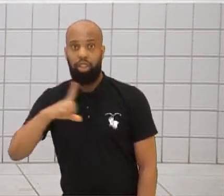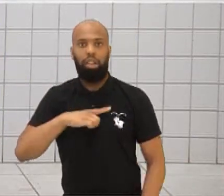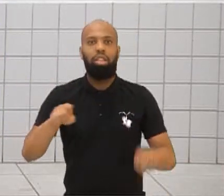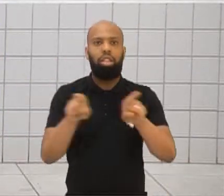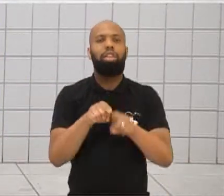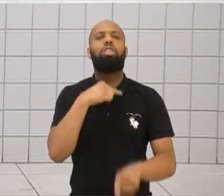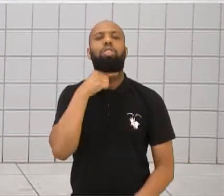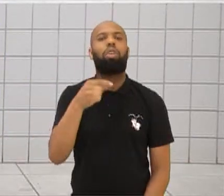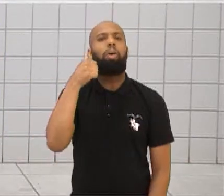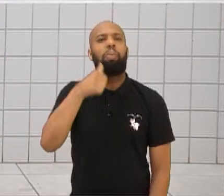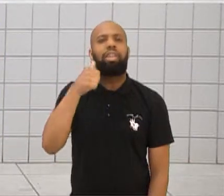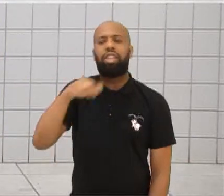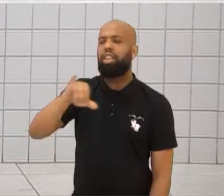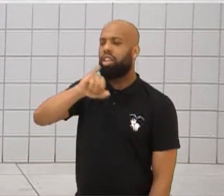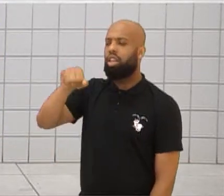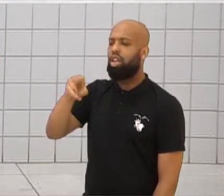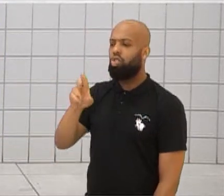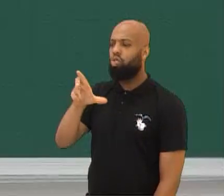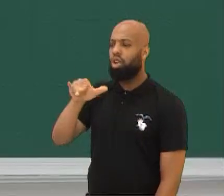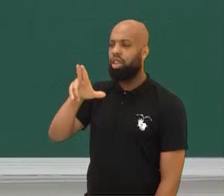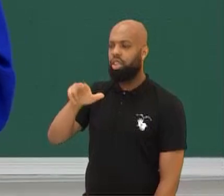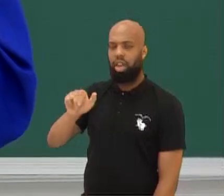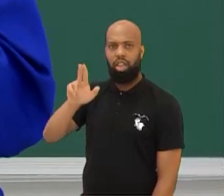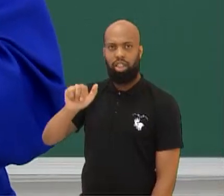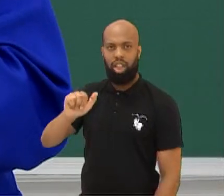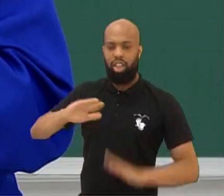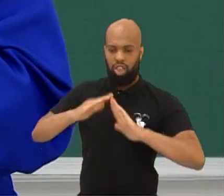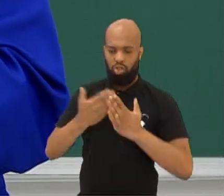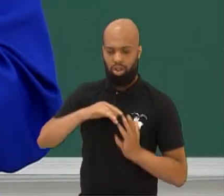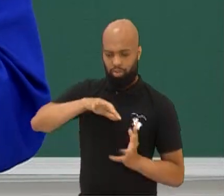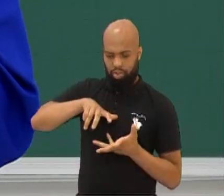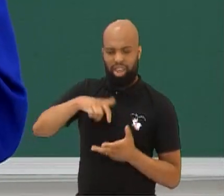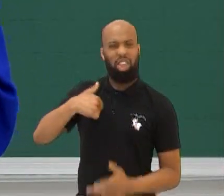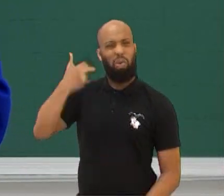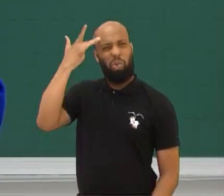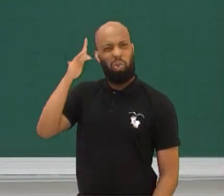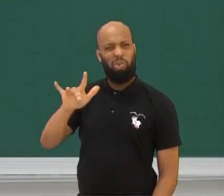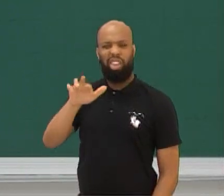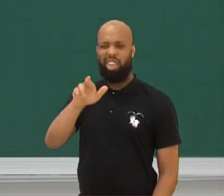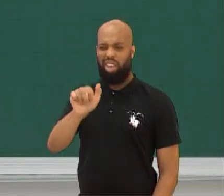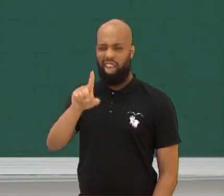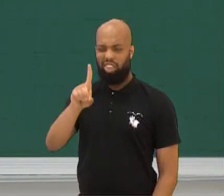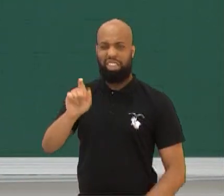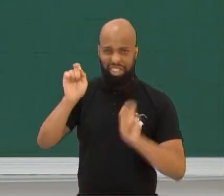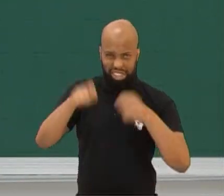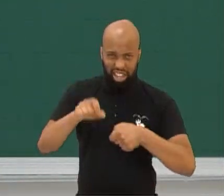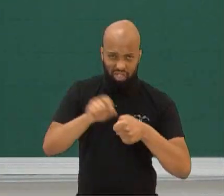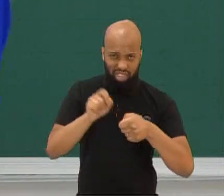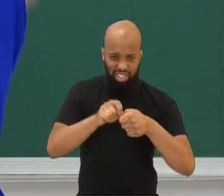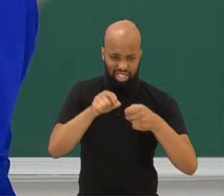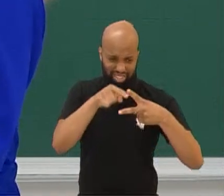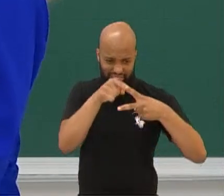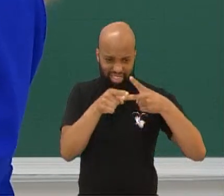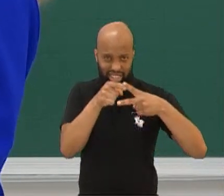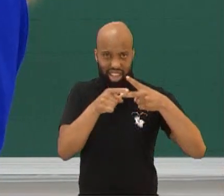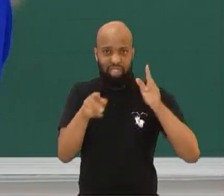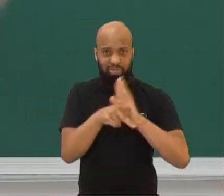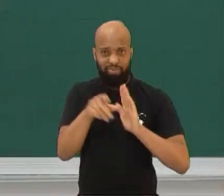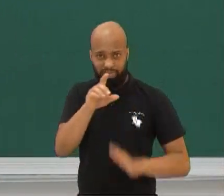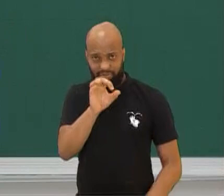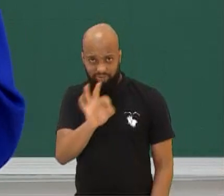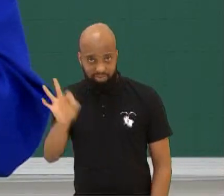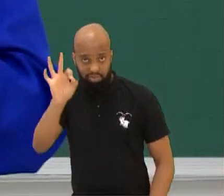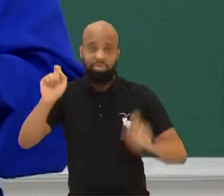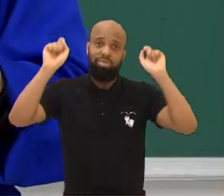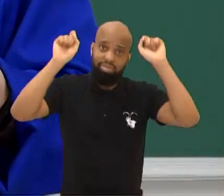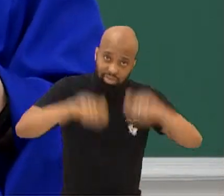dúvida da Juliana Pereira, do Colégio Estadual do Paraná. Não entendo muito os radianos. Dá para fazer em graus esse gráfico? Dá, sim. O padrão